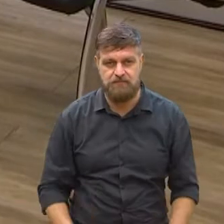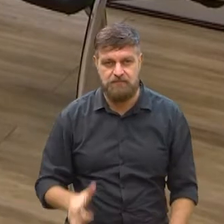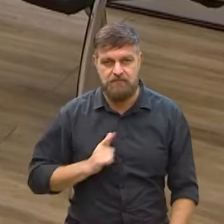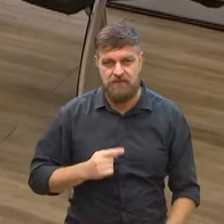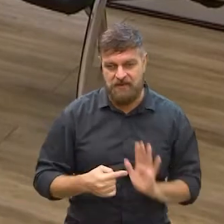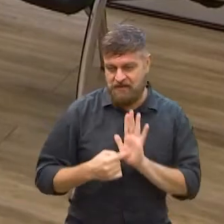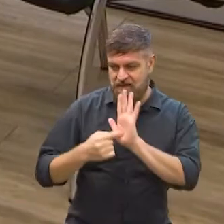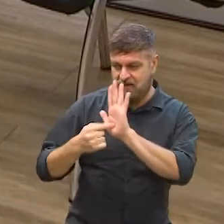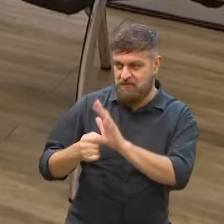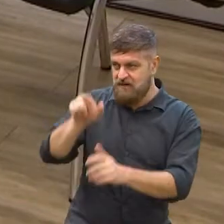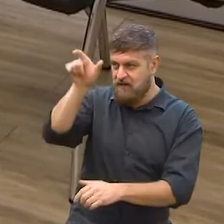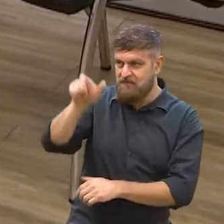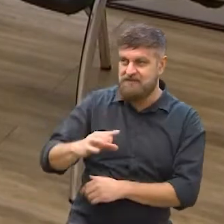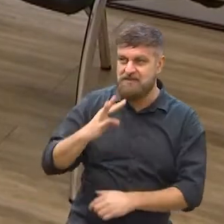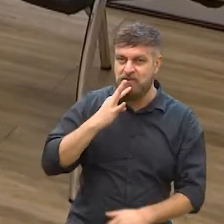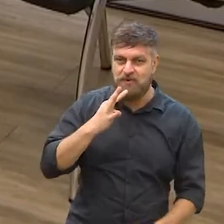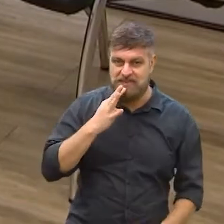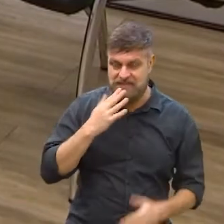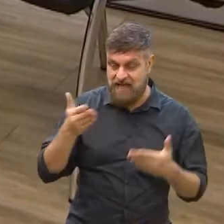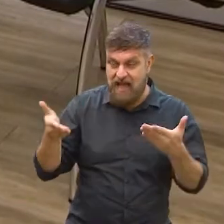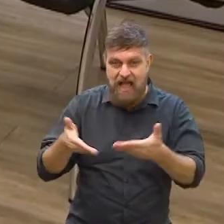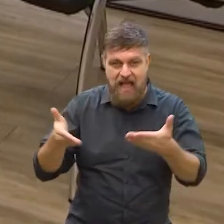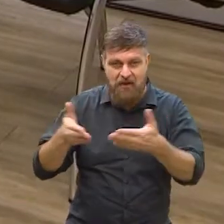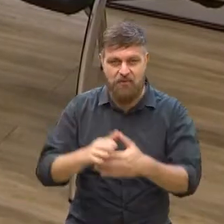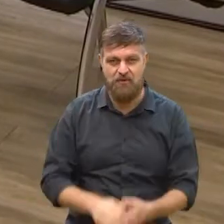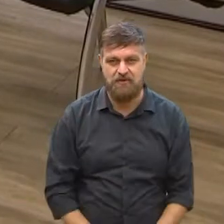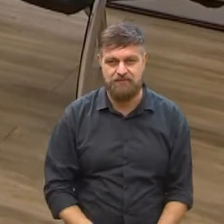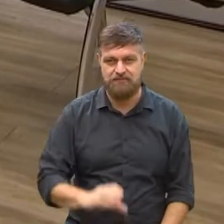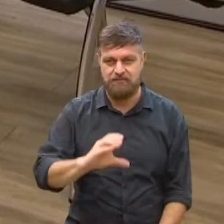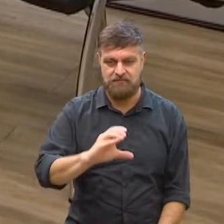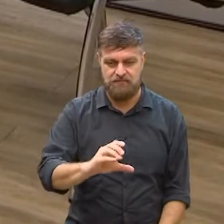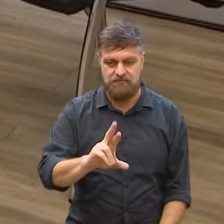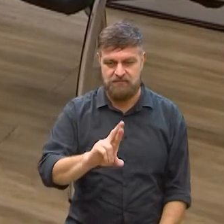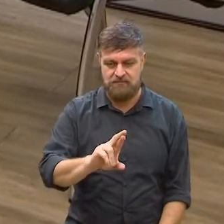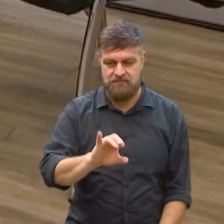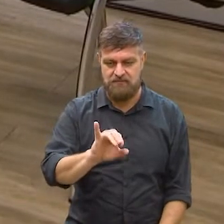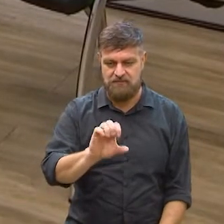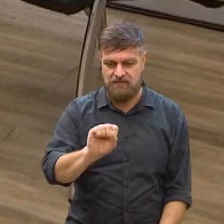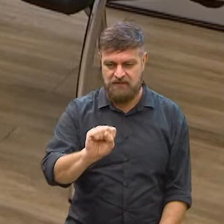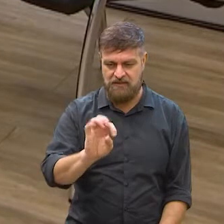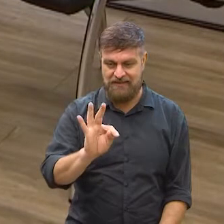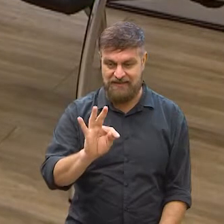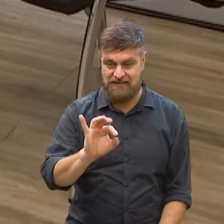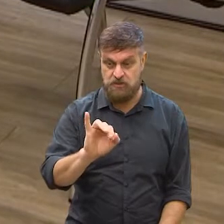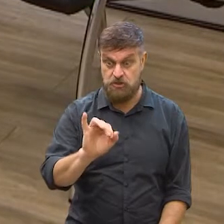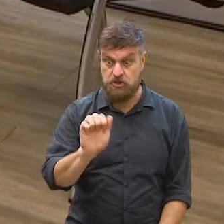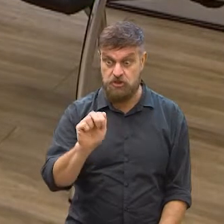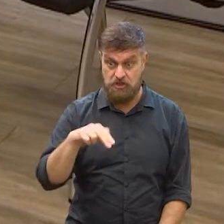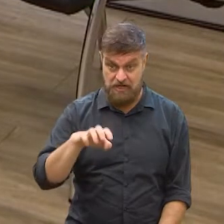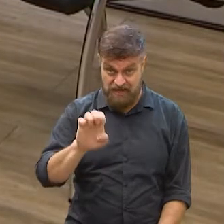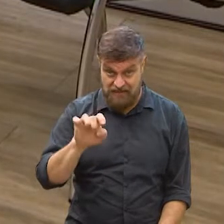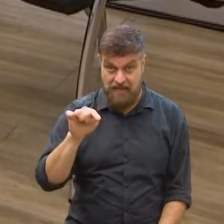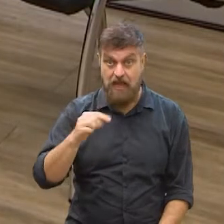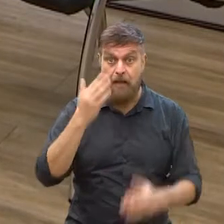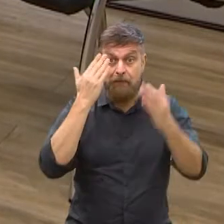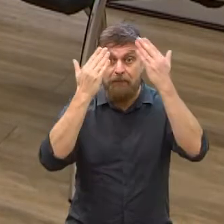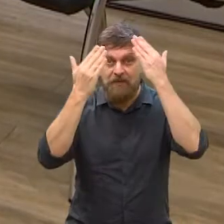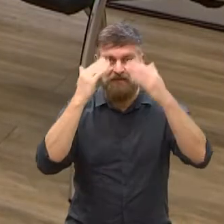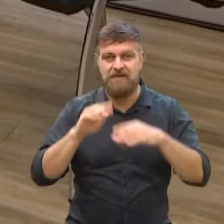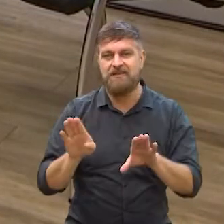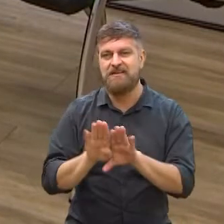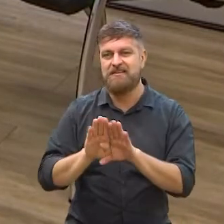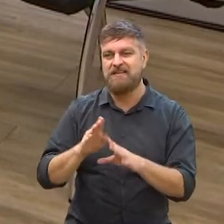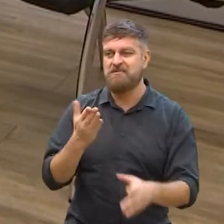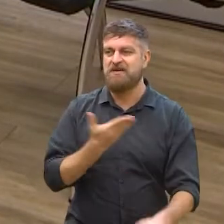para vocês, neste bloco, a doutora Cristiane Medeiros Silva, que é psicóloga, e também a minha